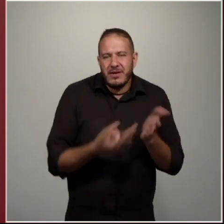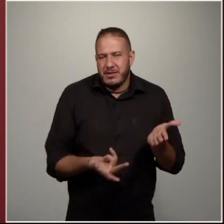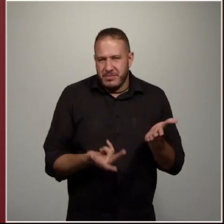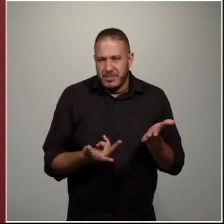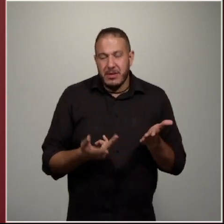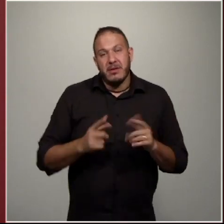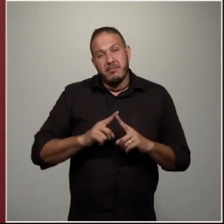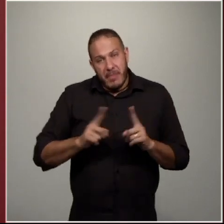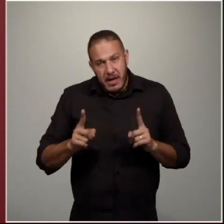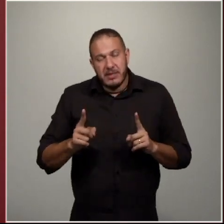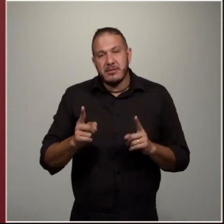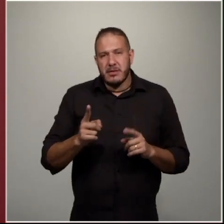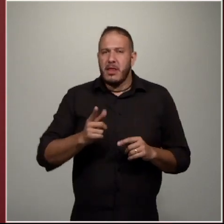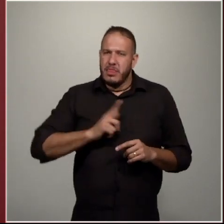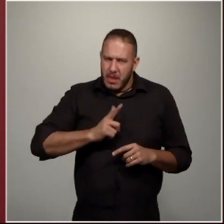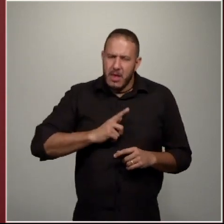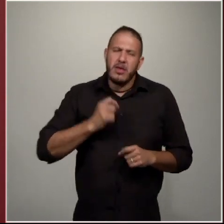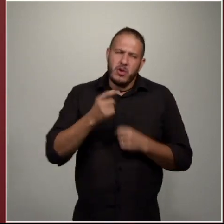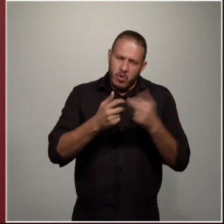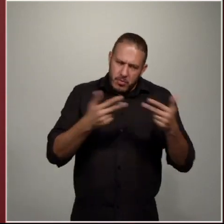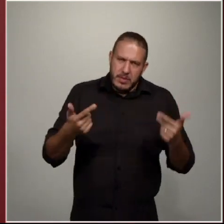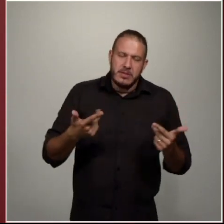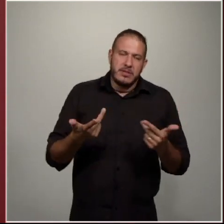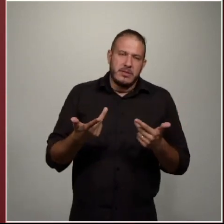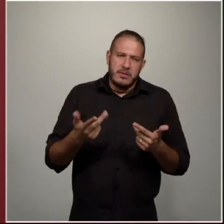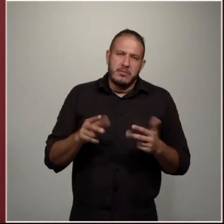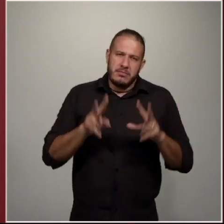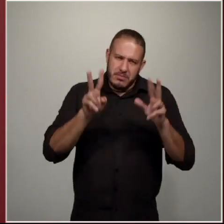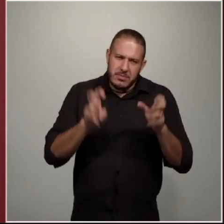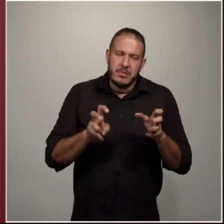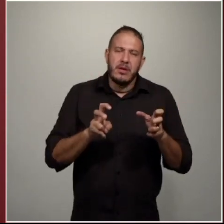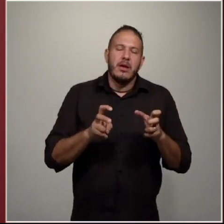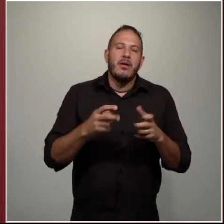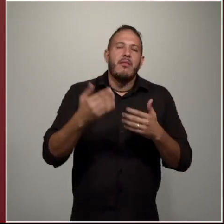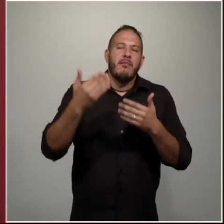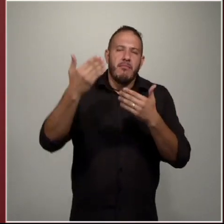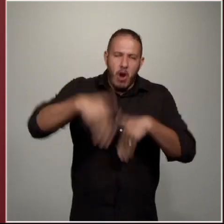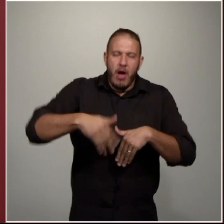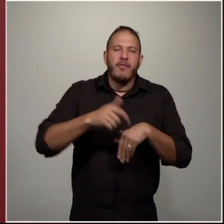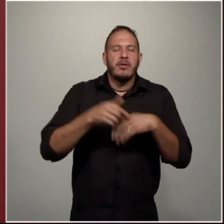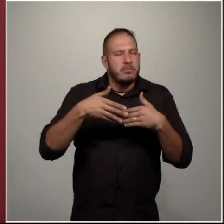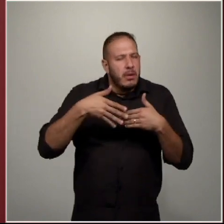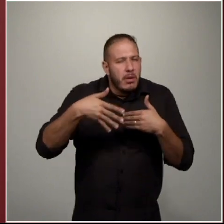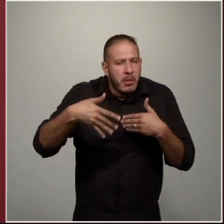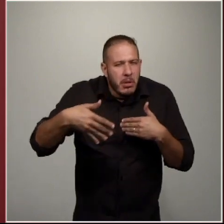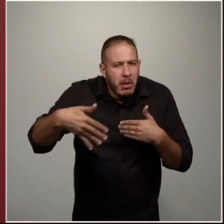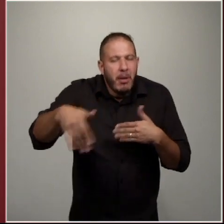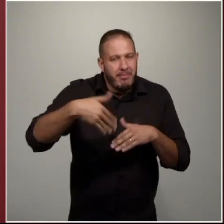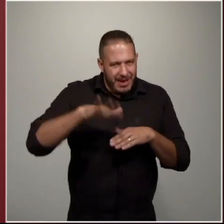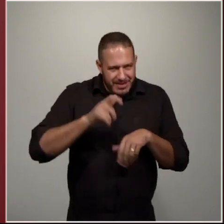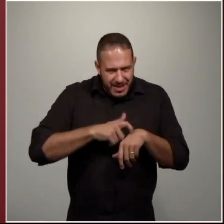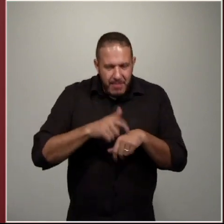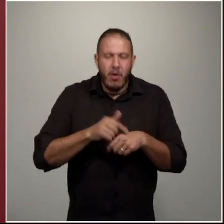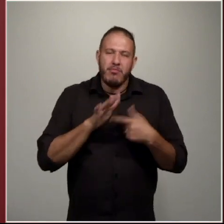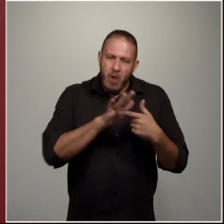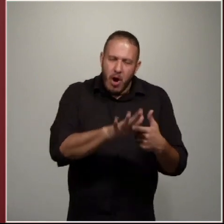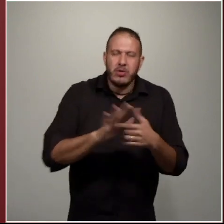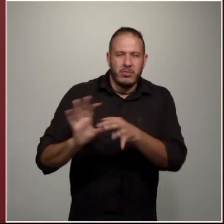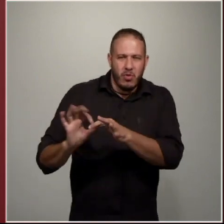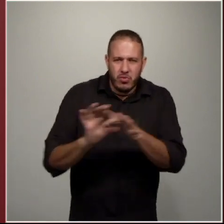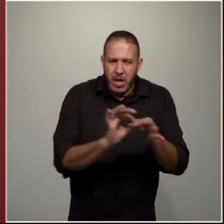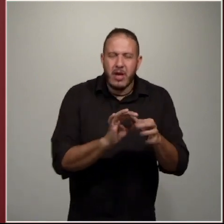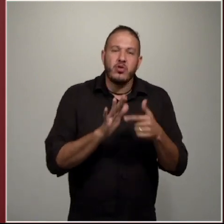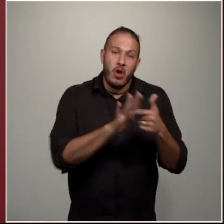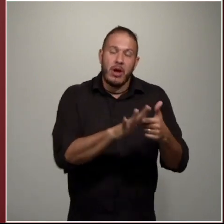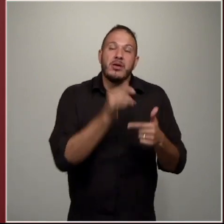embora tenha algumas provas dessas provas de larga escala que muitas vezes colocam coloca um contexto referencial coloca um problema